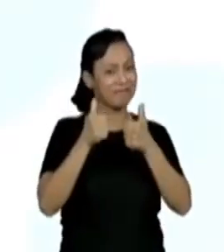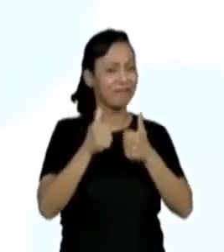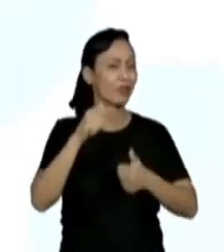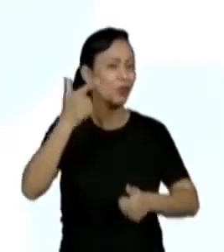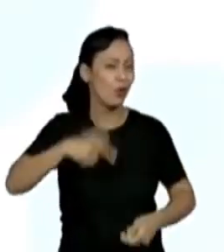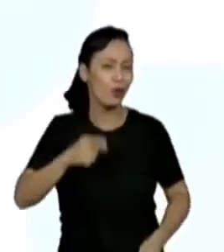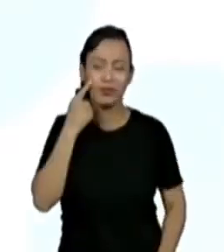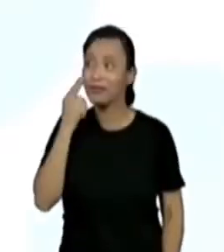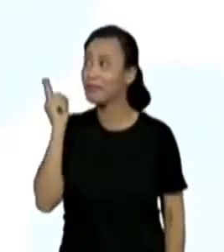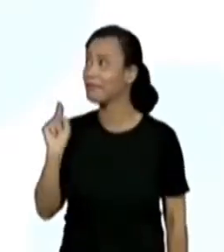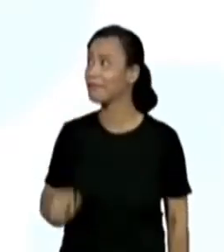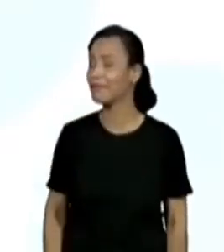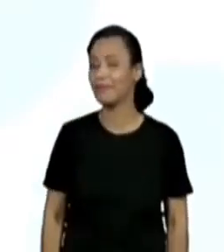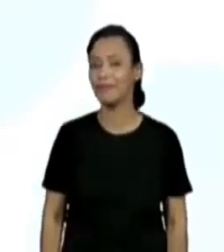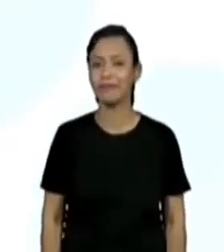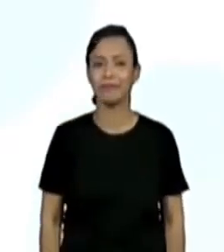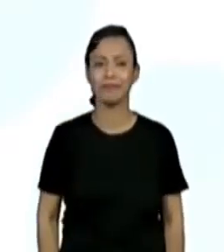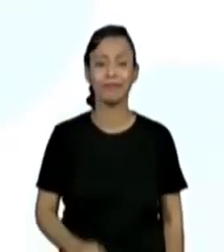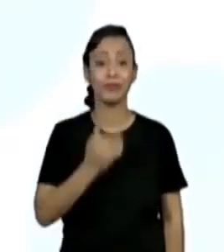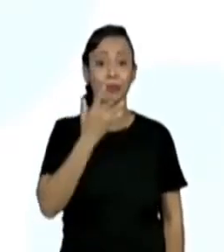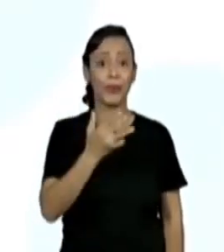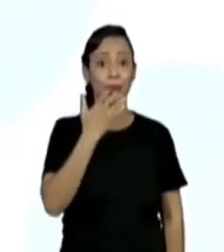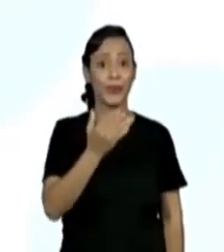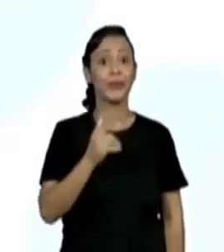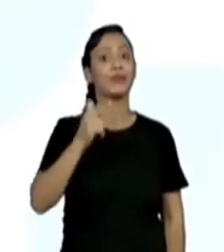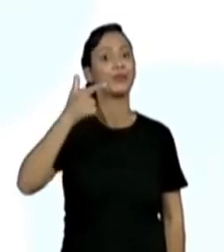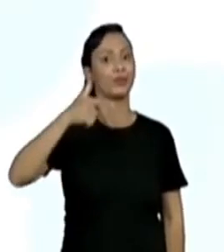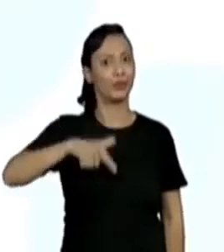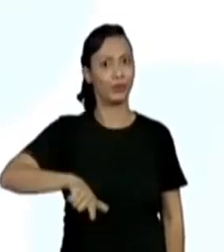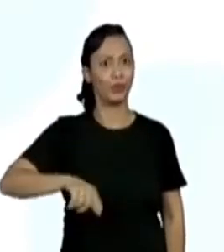Então temos a seguinte fração